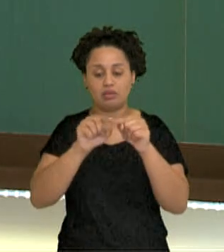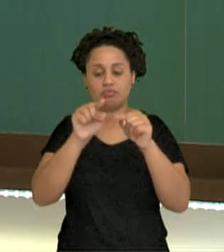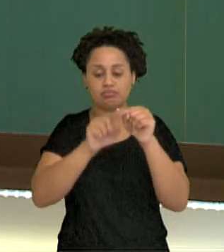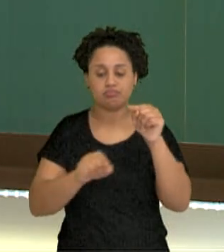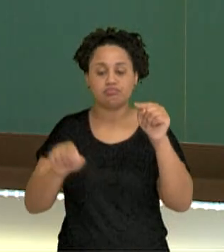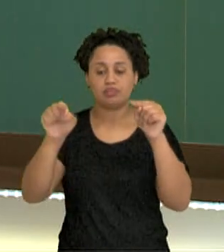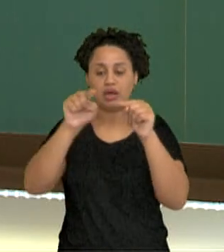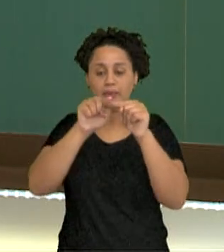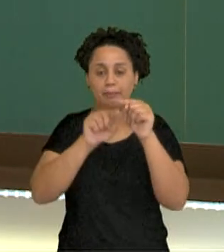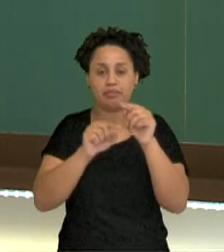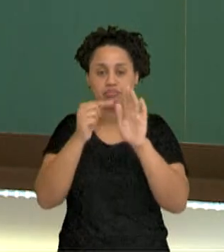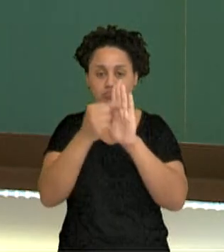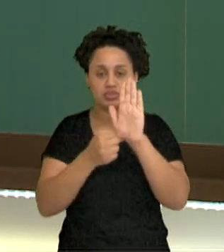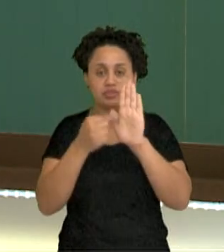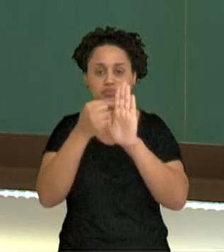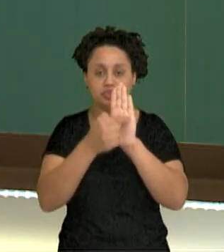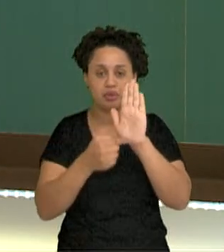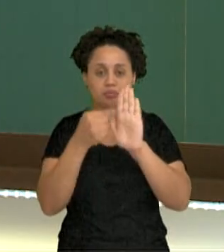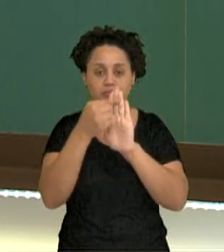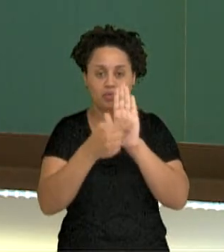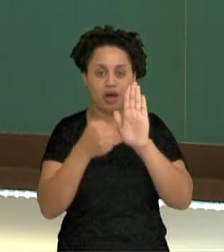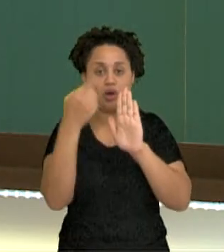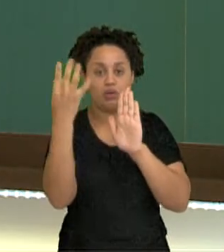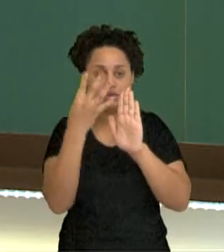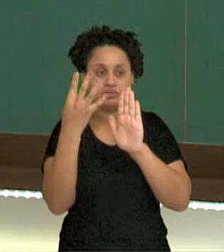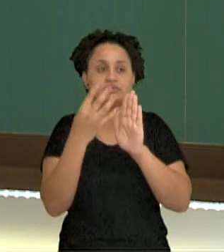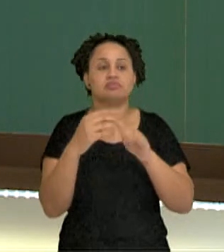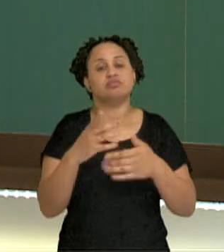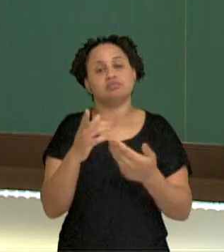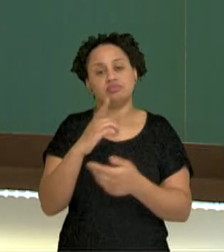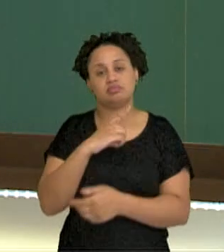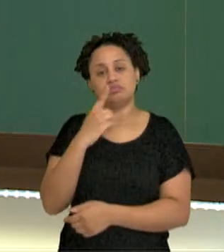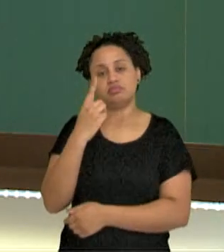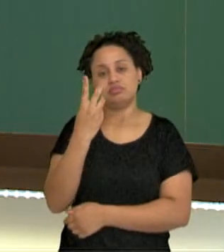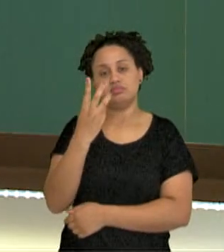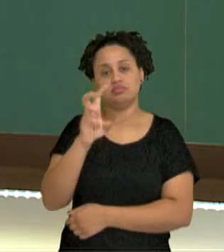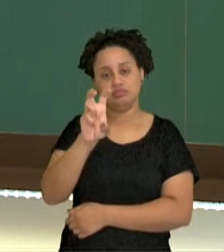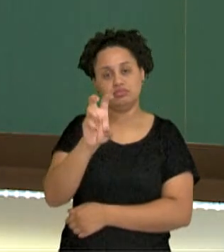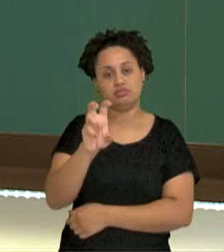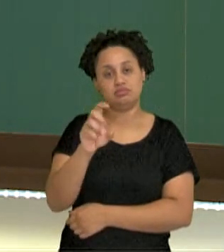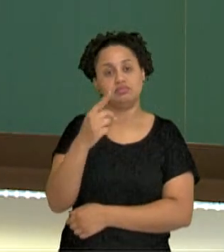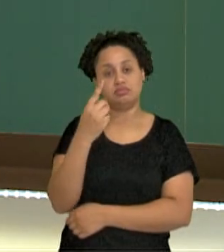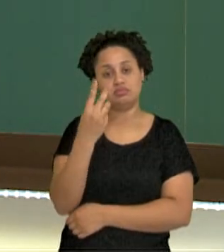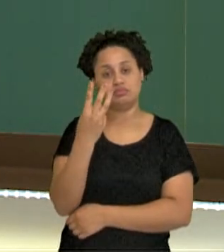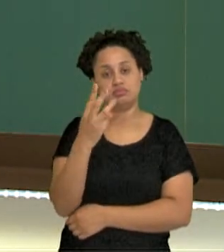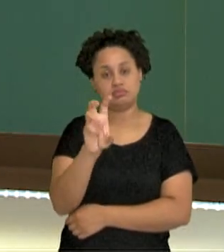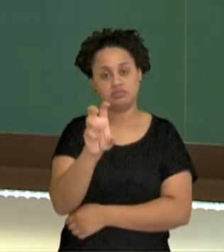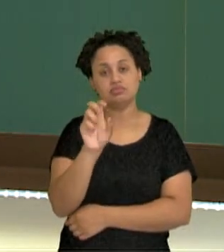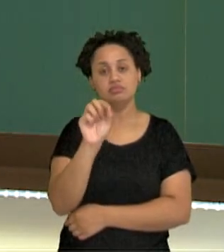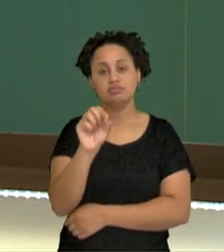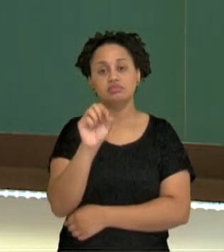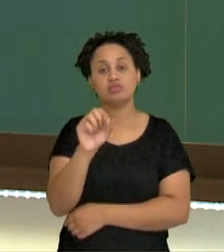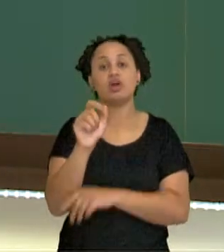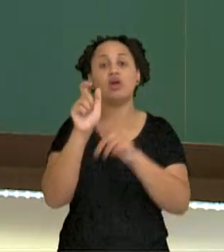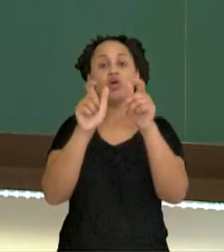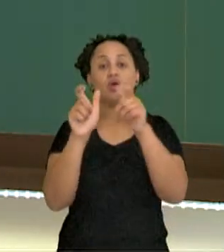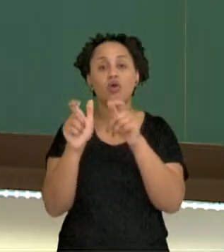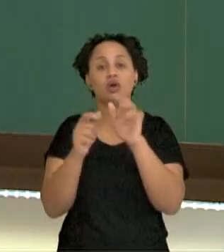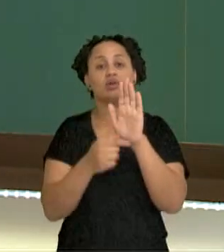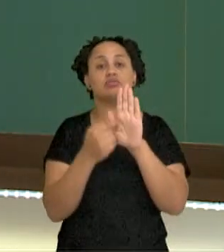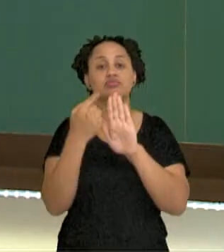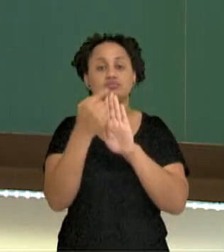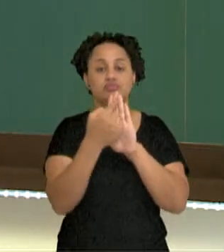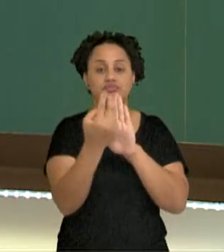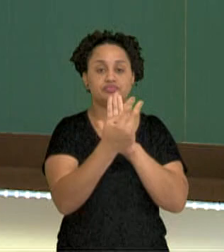circunferência e me resta um ângulo de 135 graus. Vemos que esse ângulo de 135 graus está no